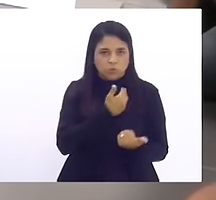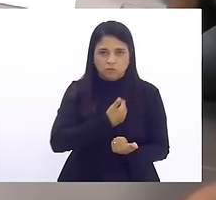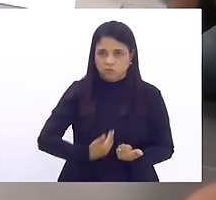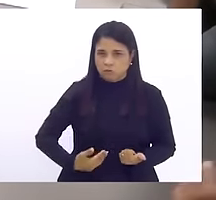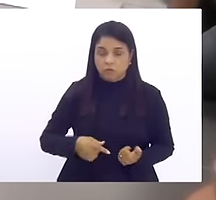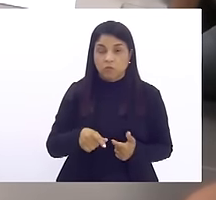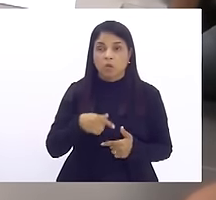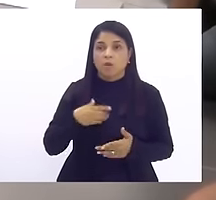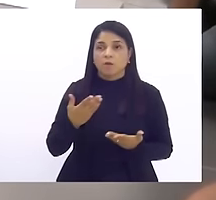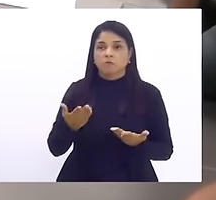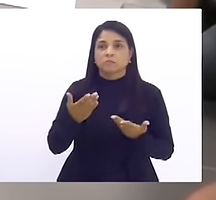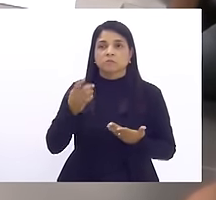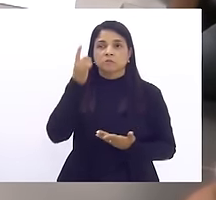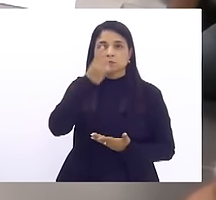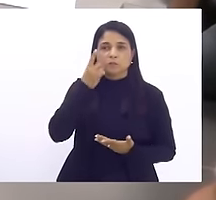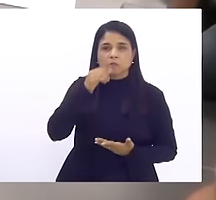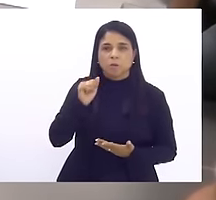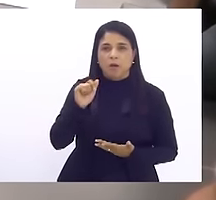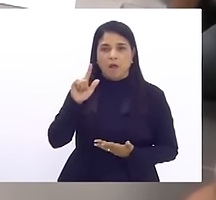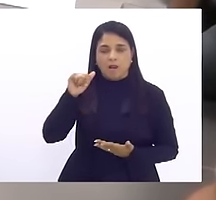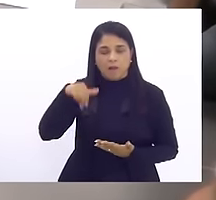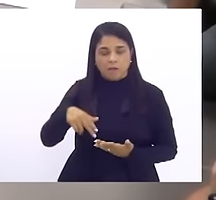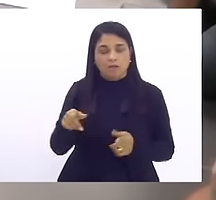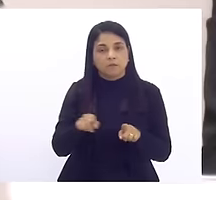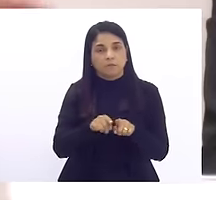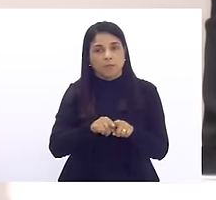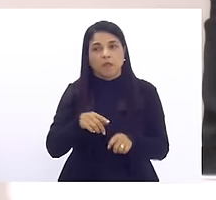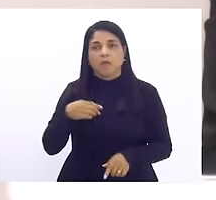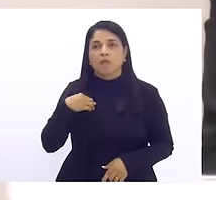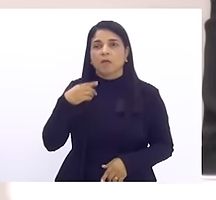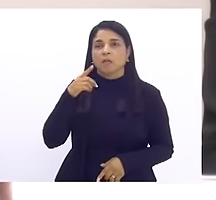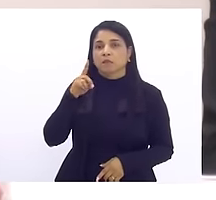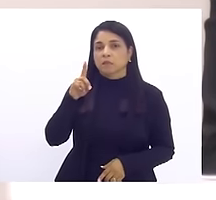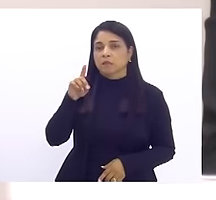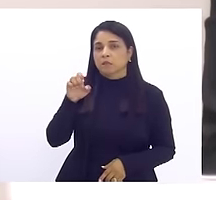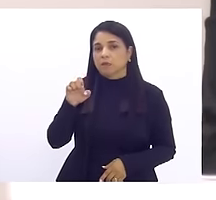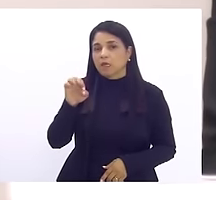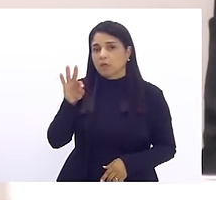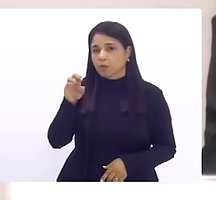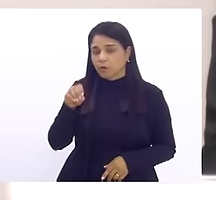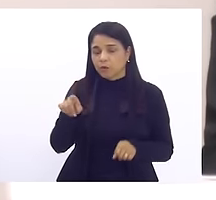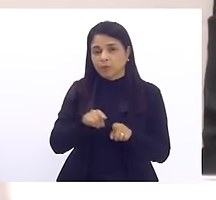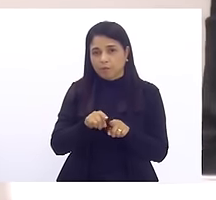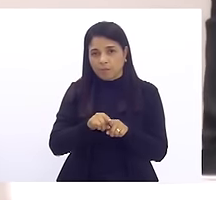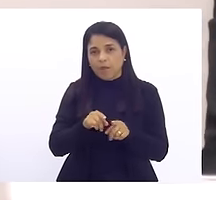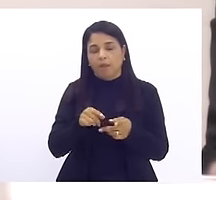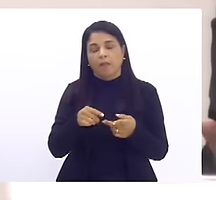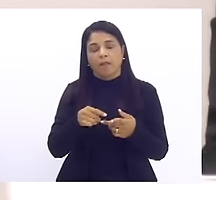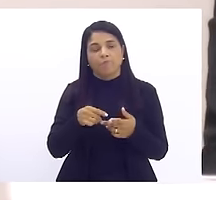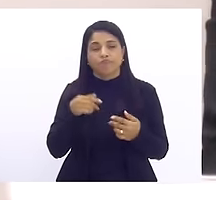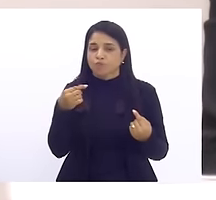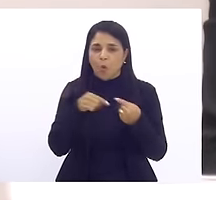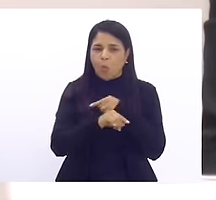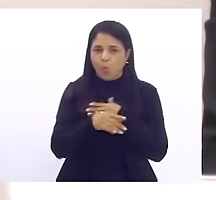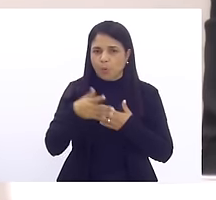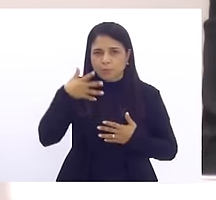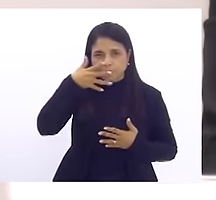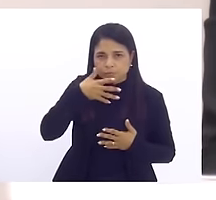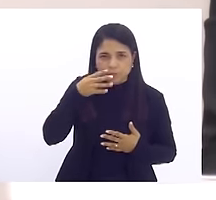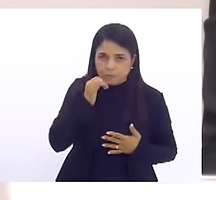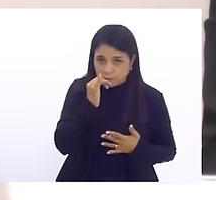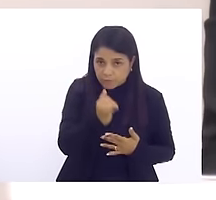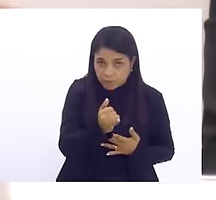destacar sua vinda aqui a vida do neto por mais que descobriu mais coisas e não concordamos com né O que foi falado aqui mas